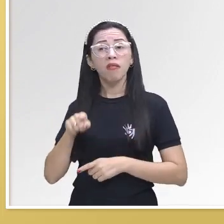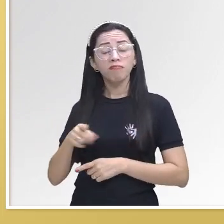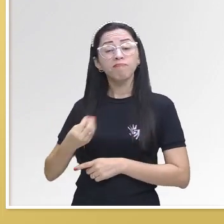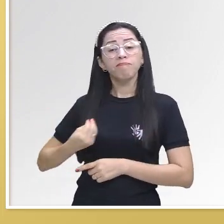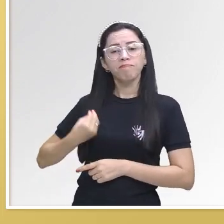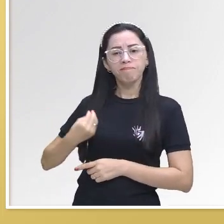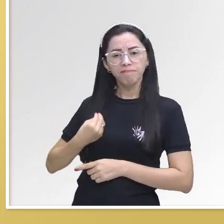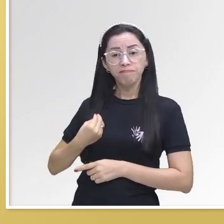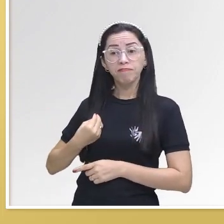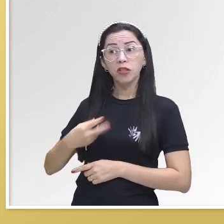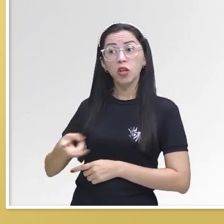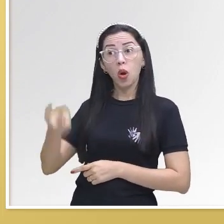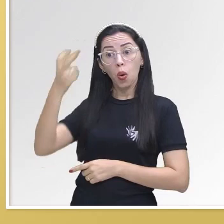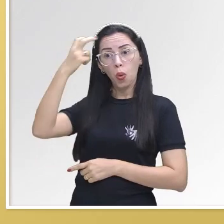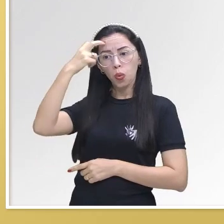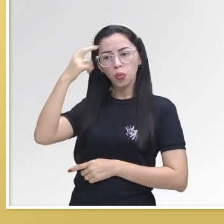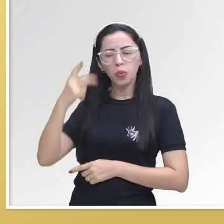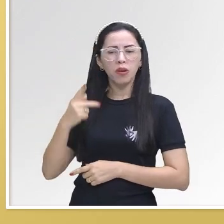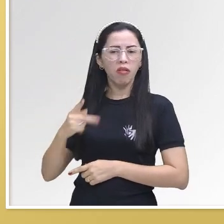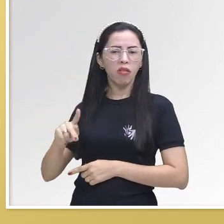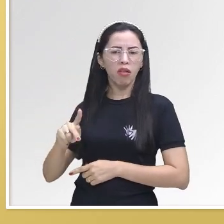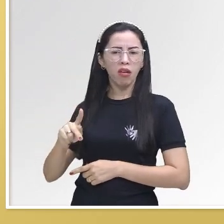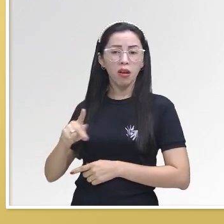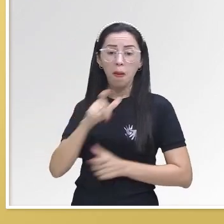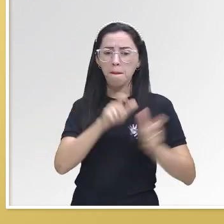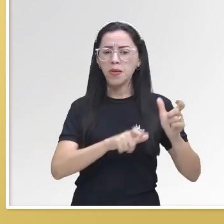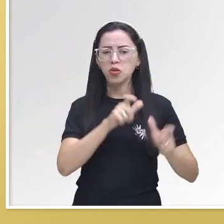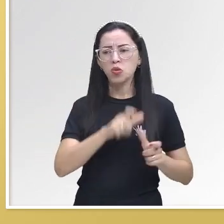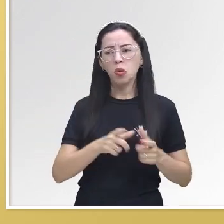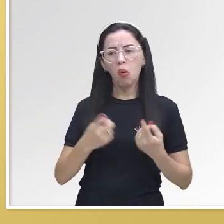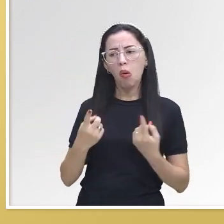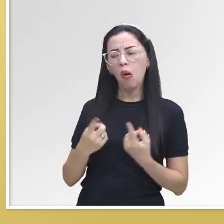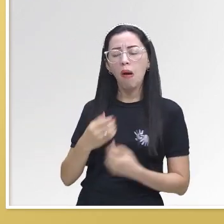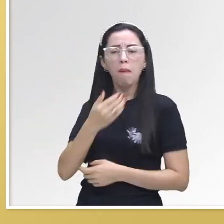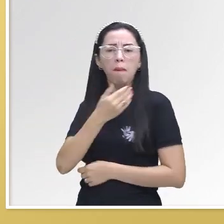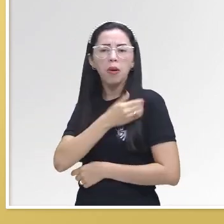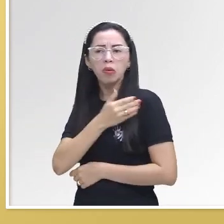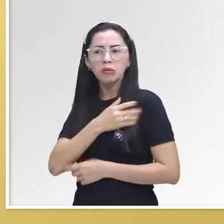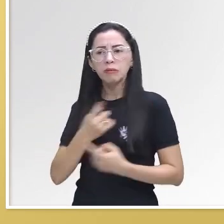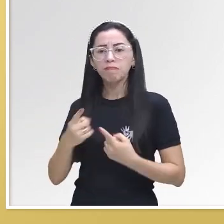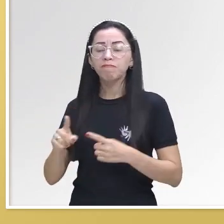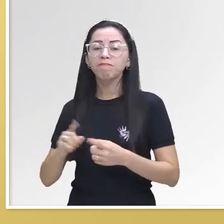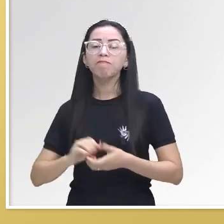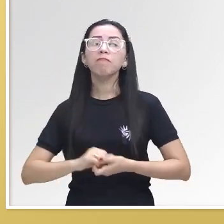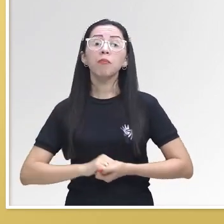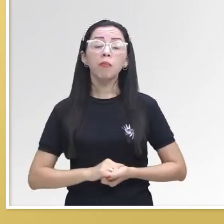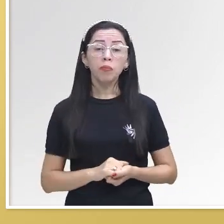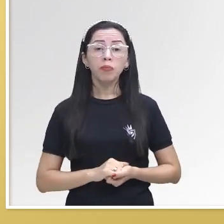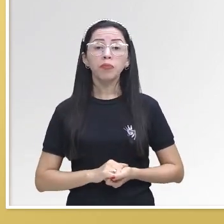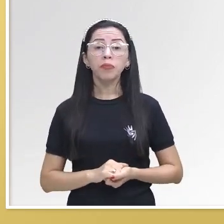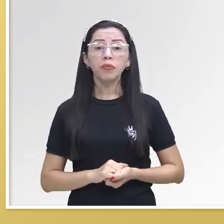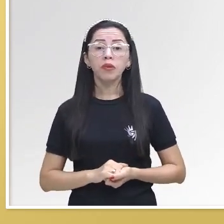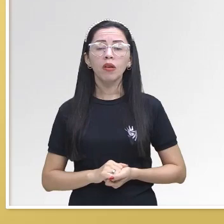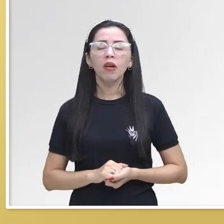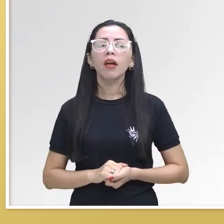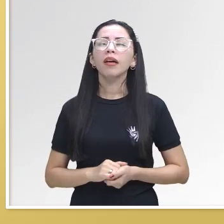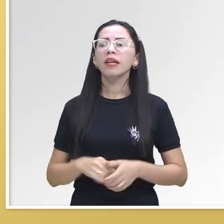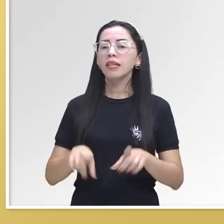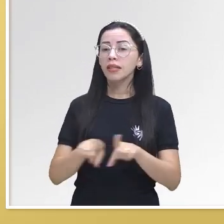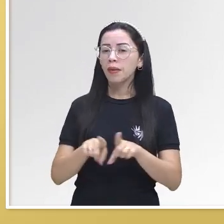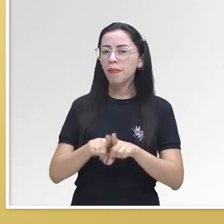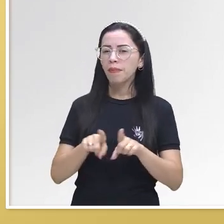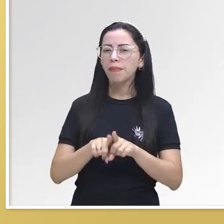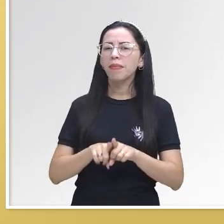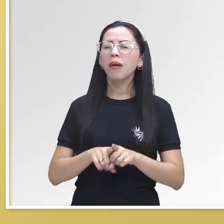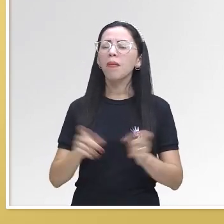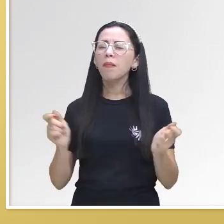cultura, o que exige do Estado brasileiro uma intervenção mais qualificada. Isso se torna ainda mais evidente